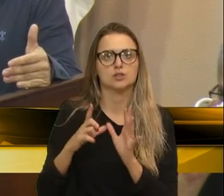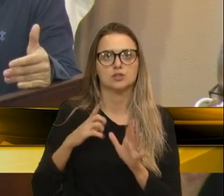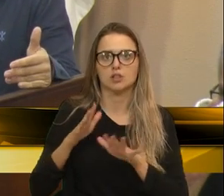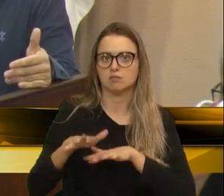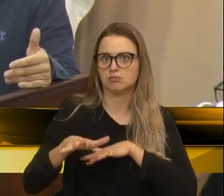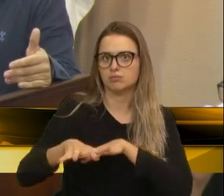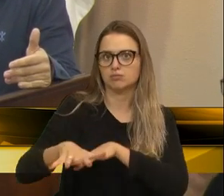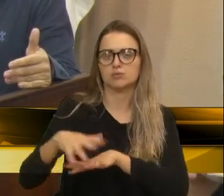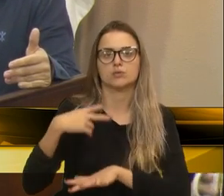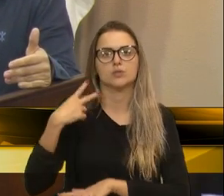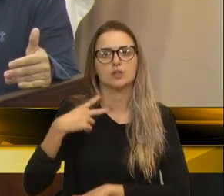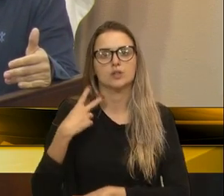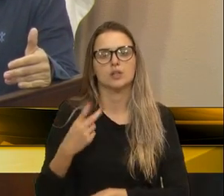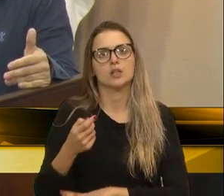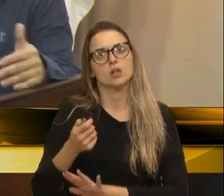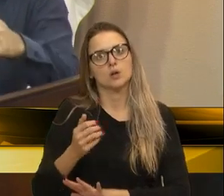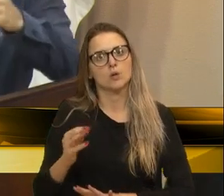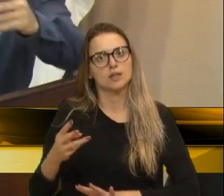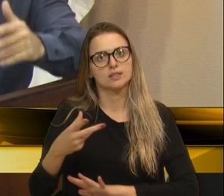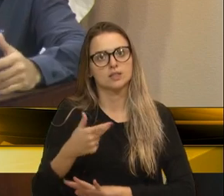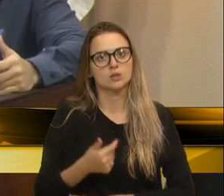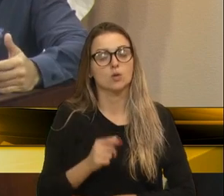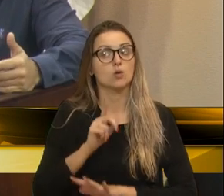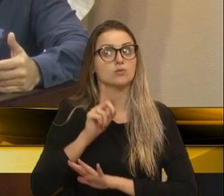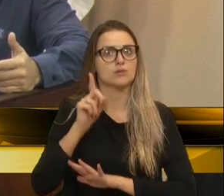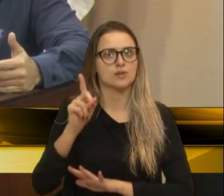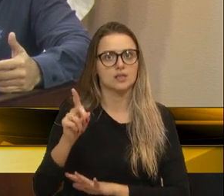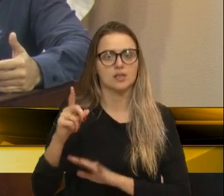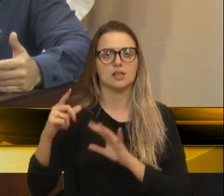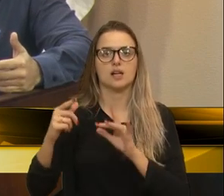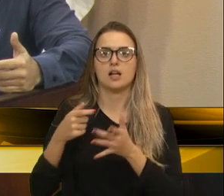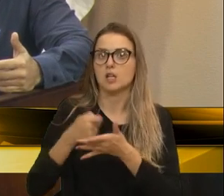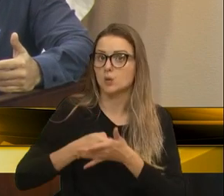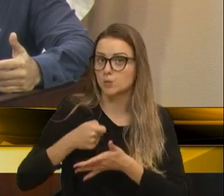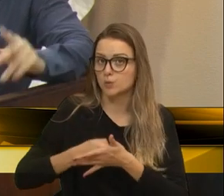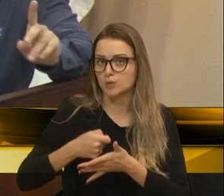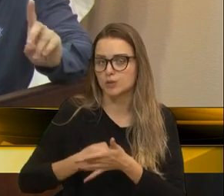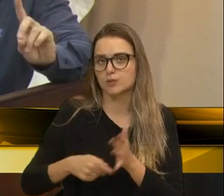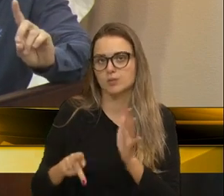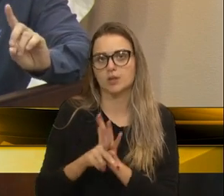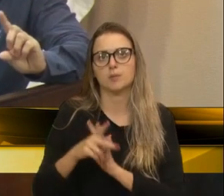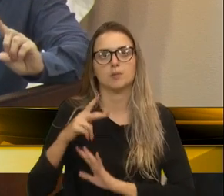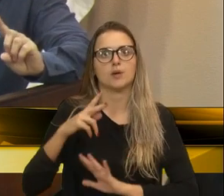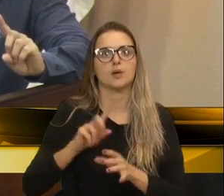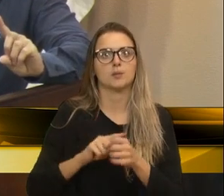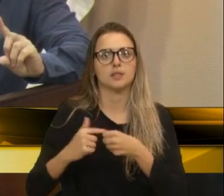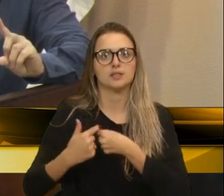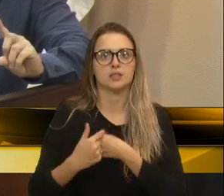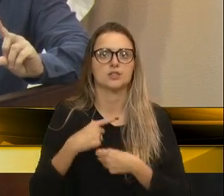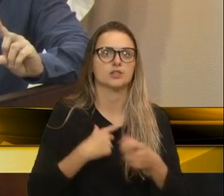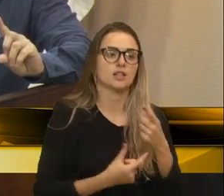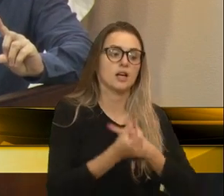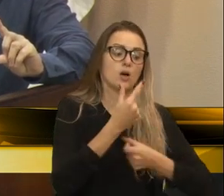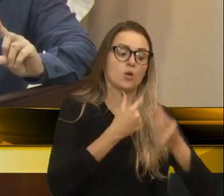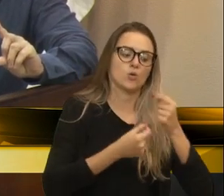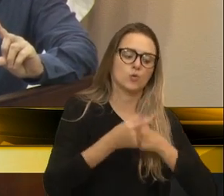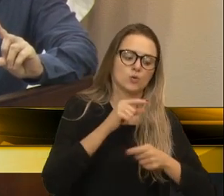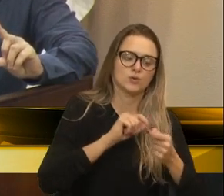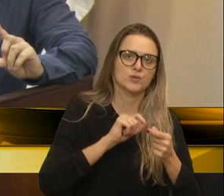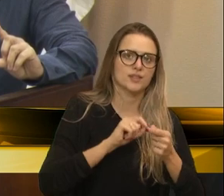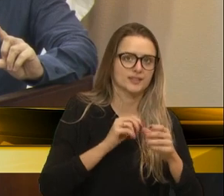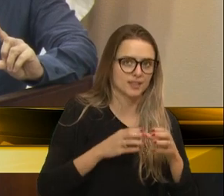que a grande maioria, posso dizer assim, estavam lá lutando pelos seus municípios, mas muitos estavam fazendo turismo,